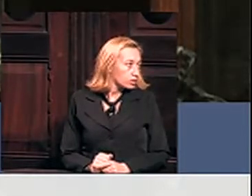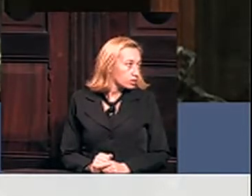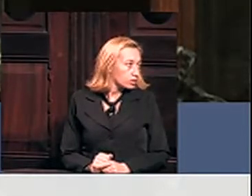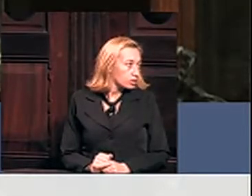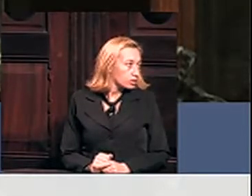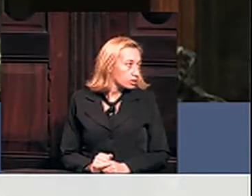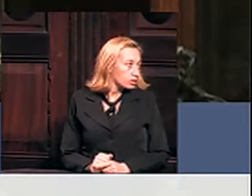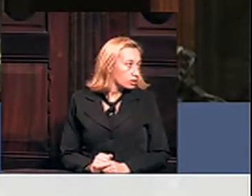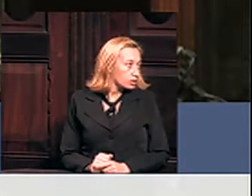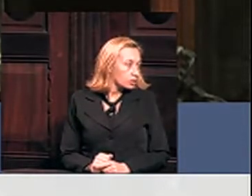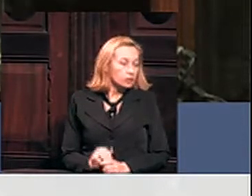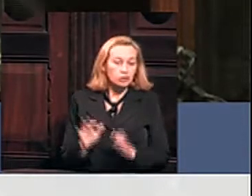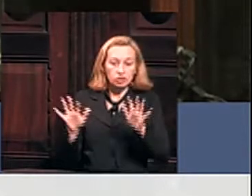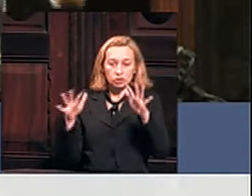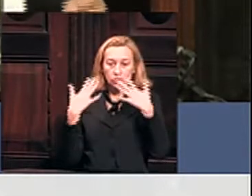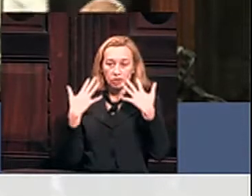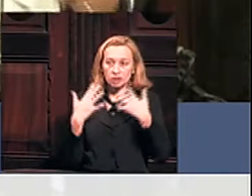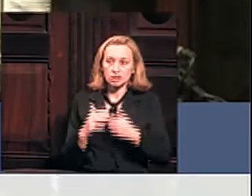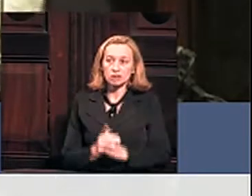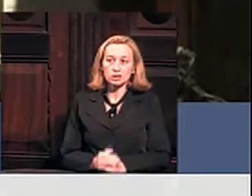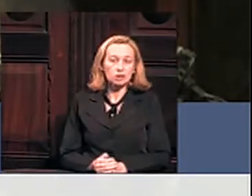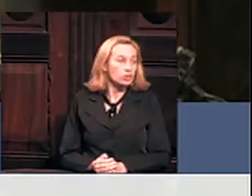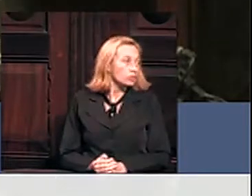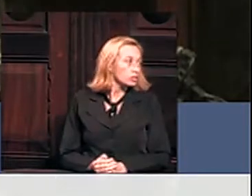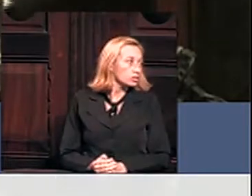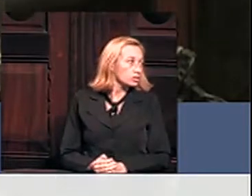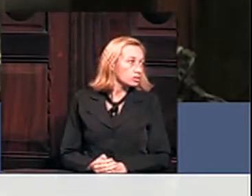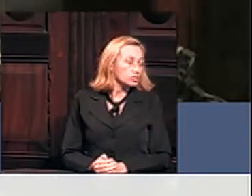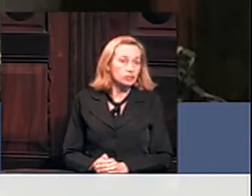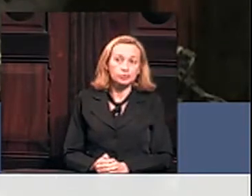Eu quero chamar a atenção aqui. Nós votamos.